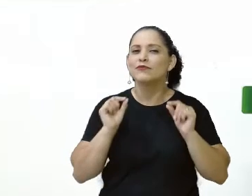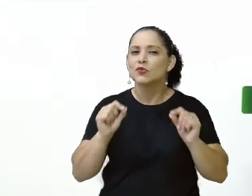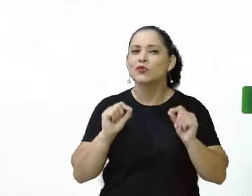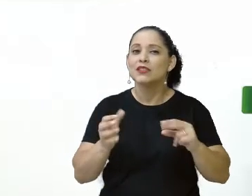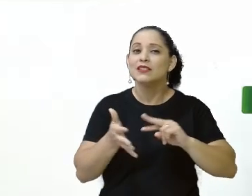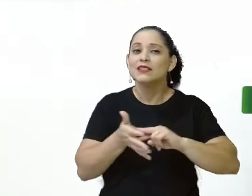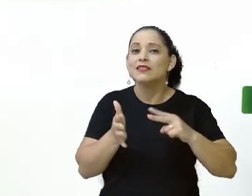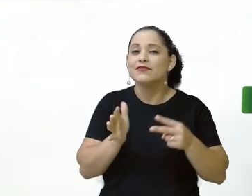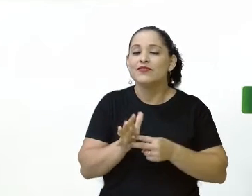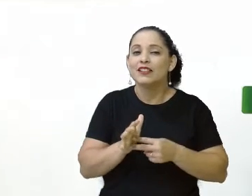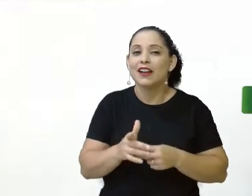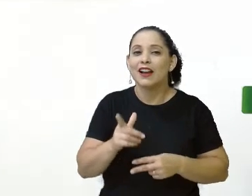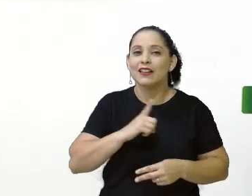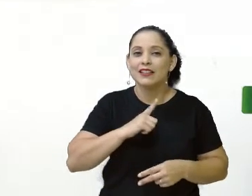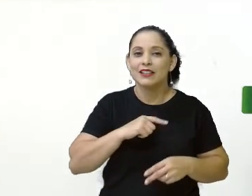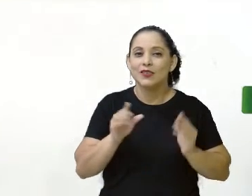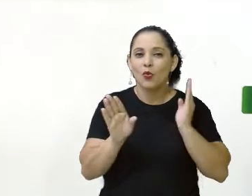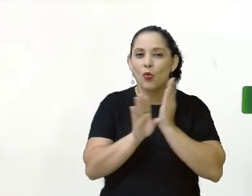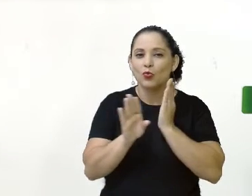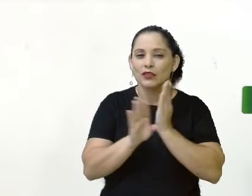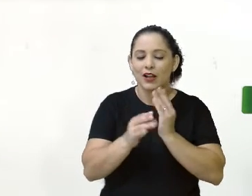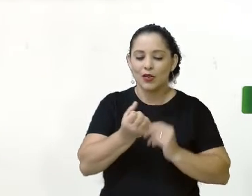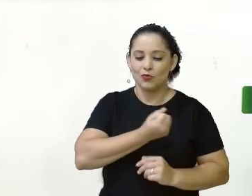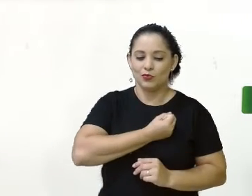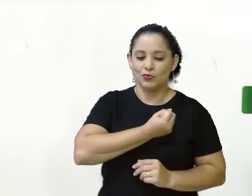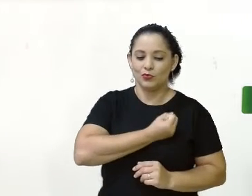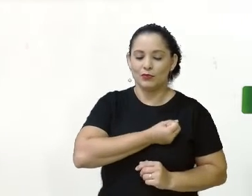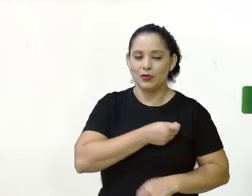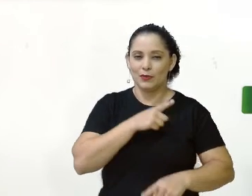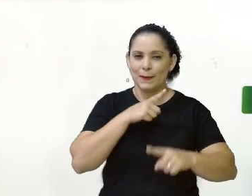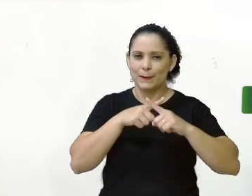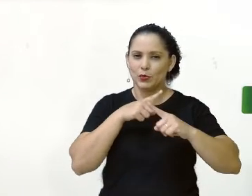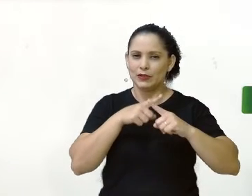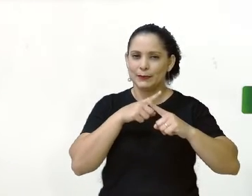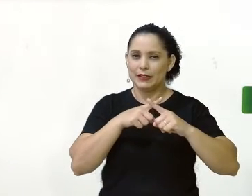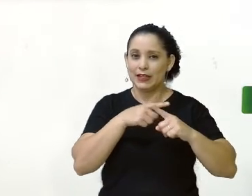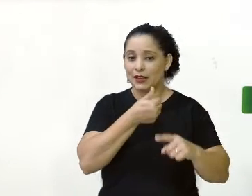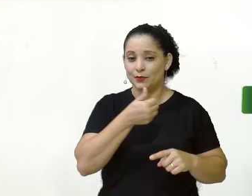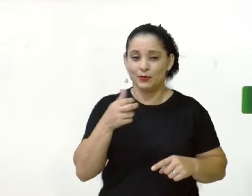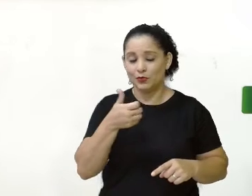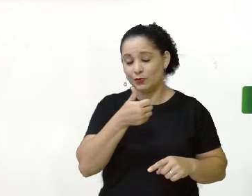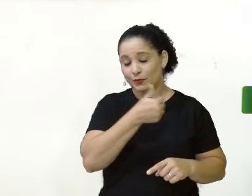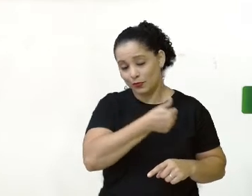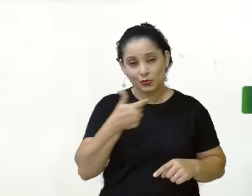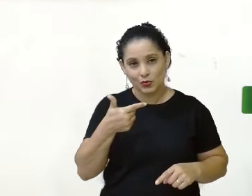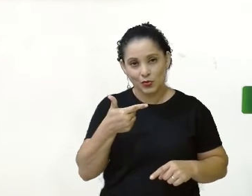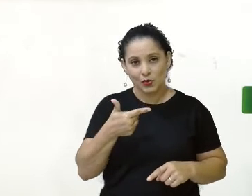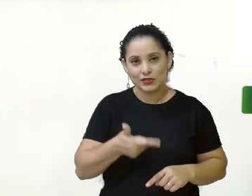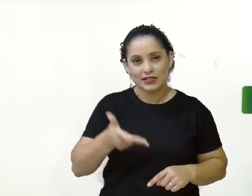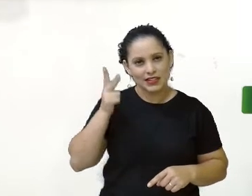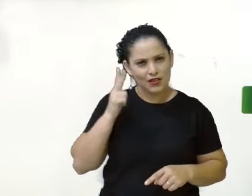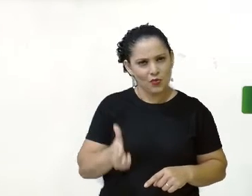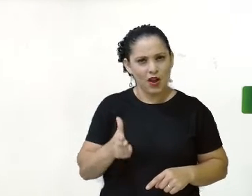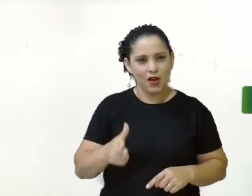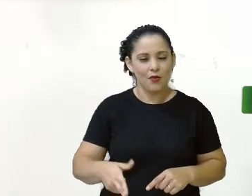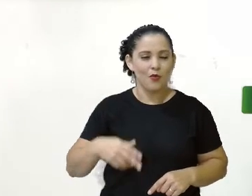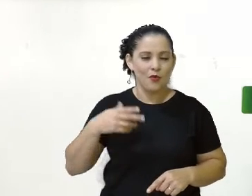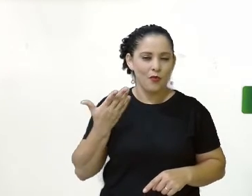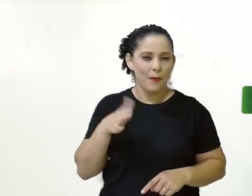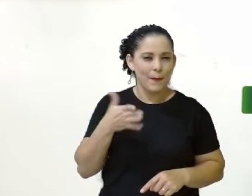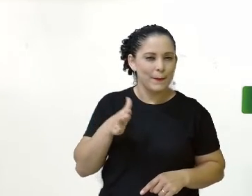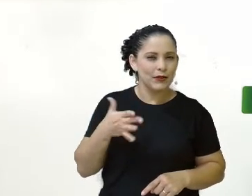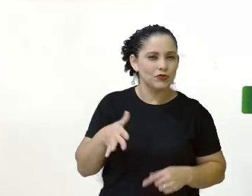dizer? Que eu tenho que encontrar um número que multiplicado por 12 seja igual ou